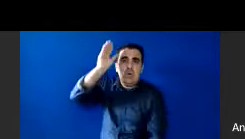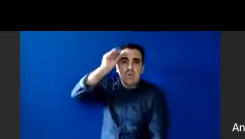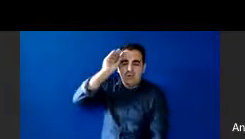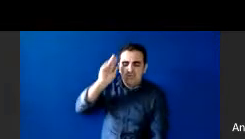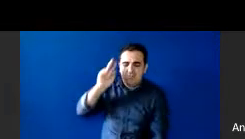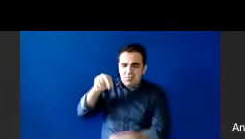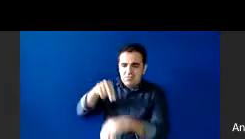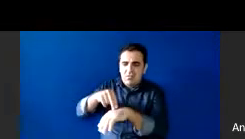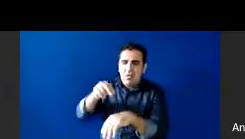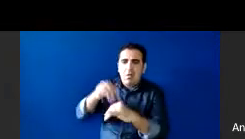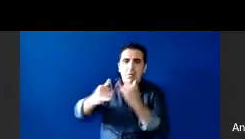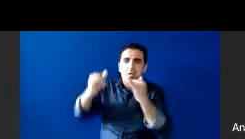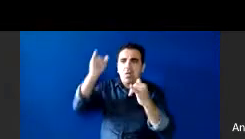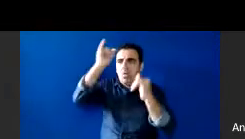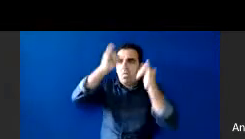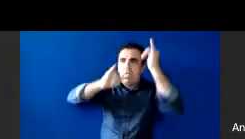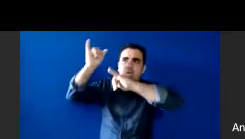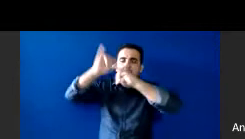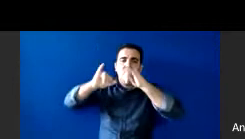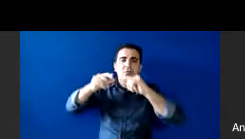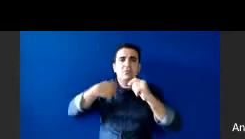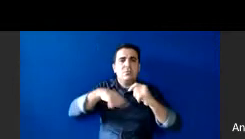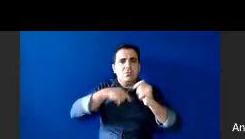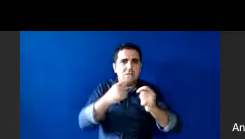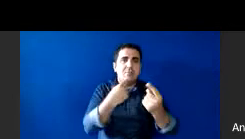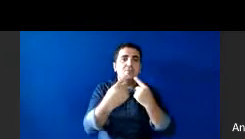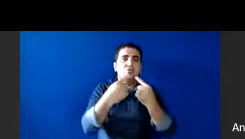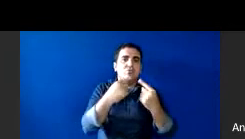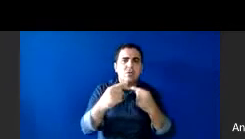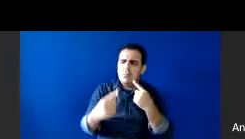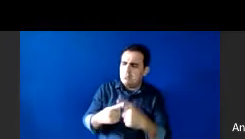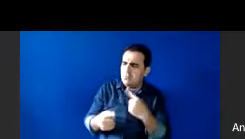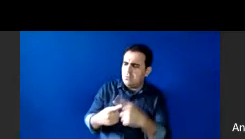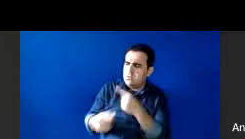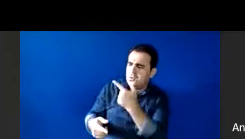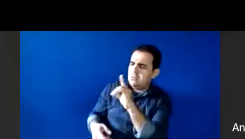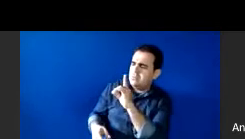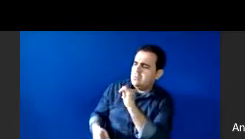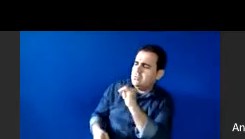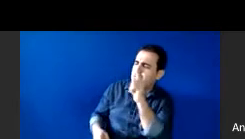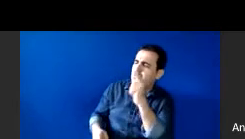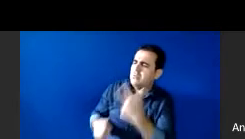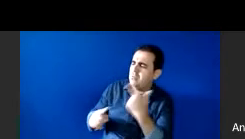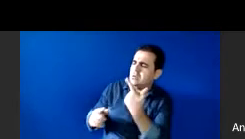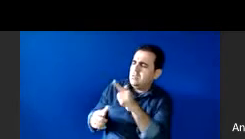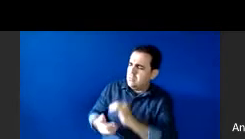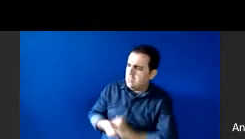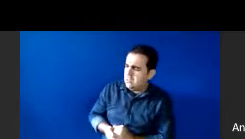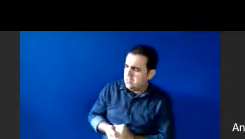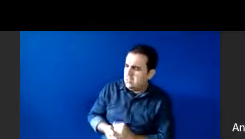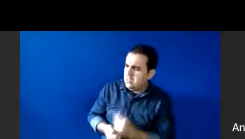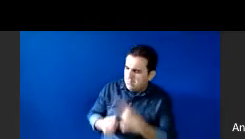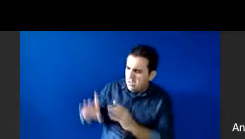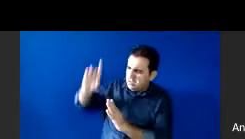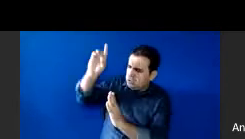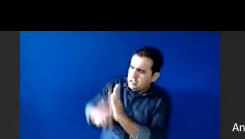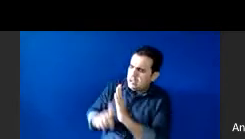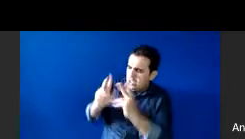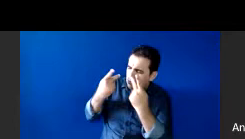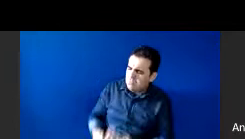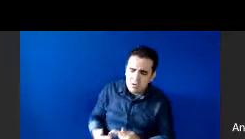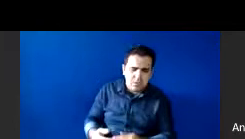de alienação, e começar a discutir por que não tem o DIU. Se o DIU é um direito